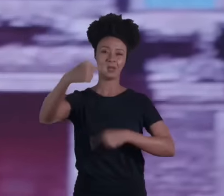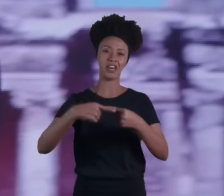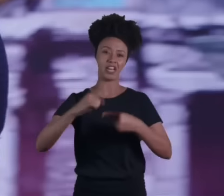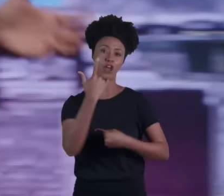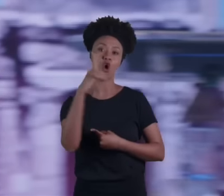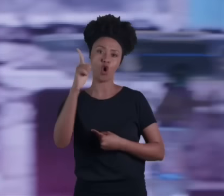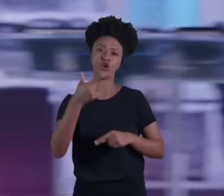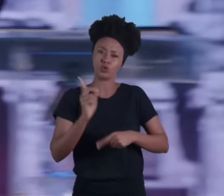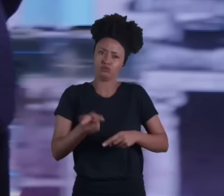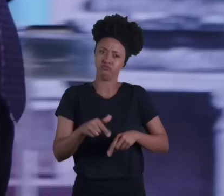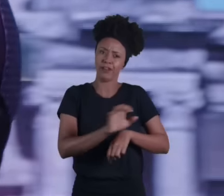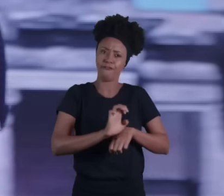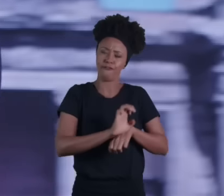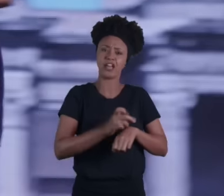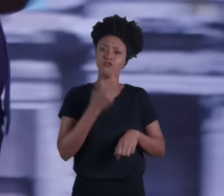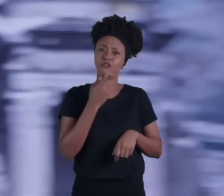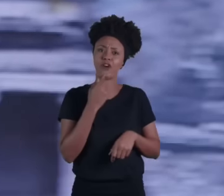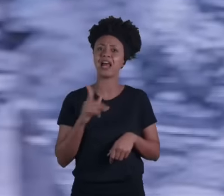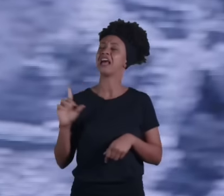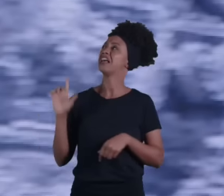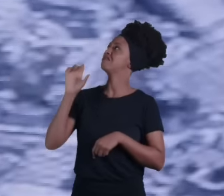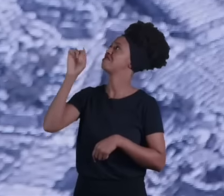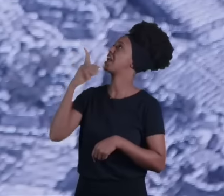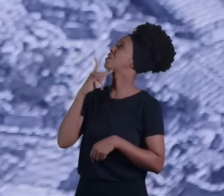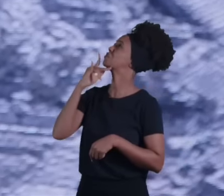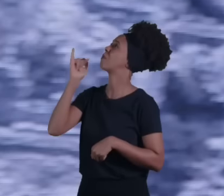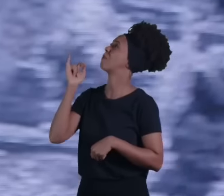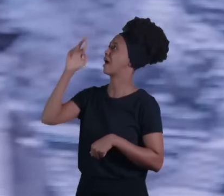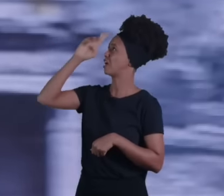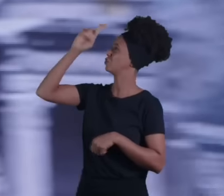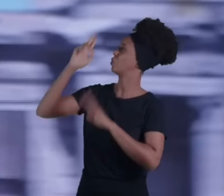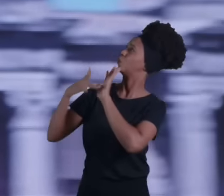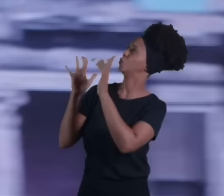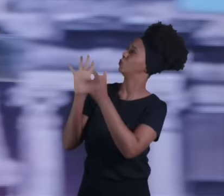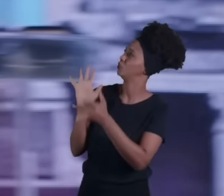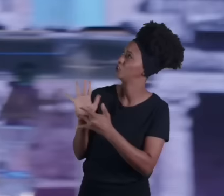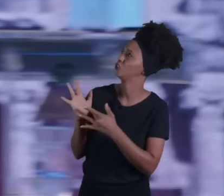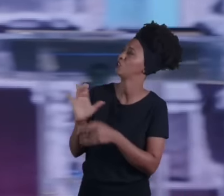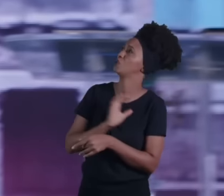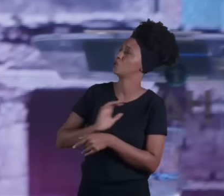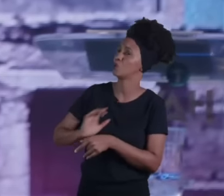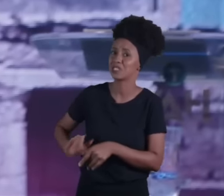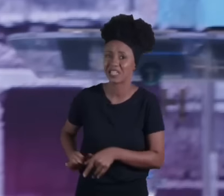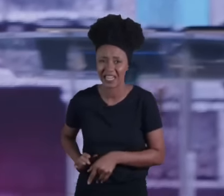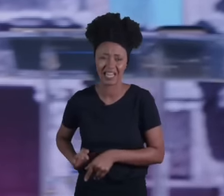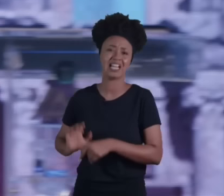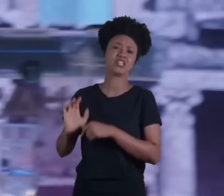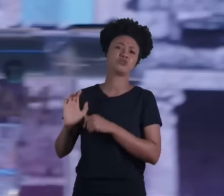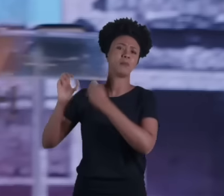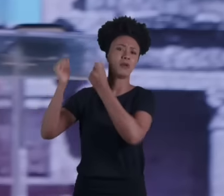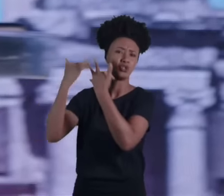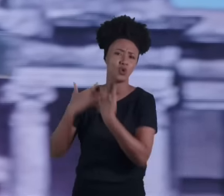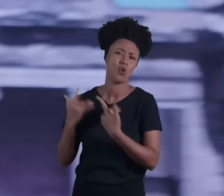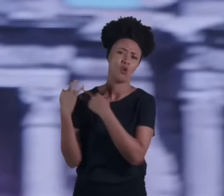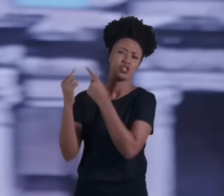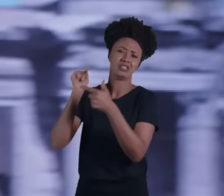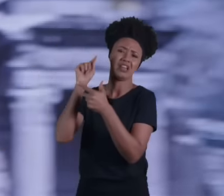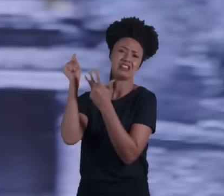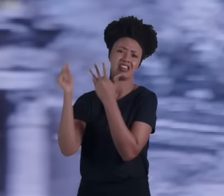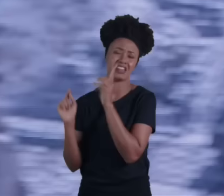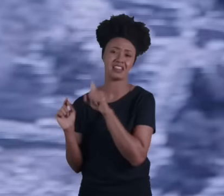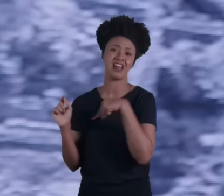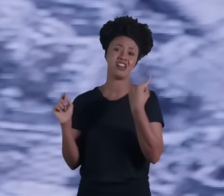Pai do nosso Senhor Jesus Cristo, o qual nos abençoou com toda sorte de bênçãos espirituais nas regiões